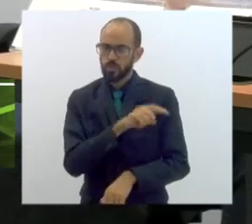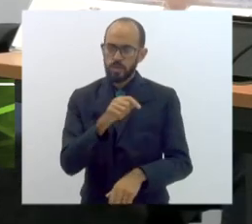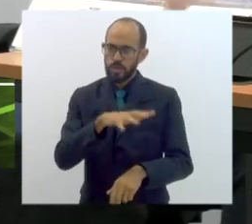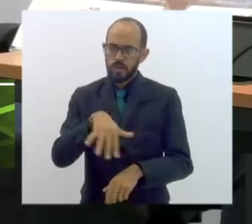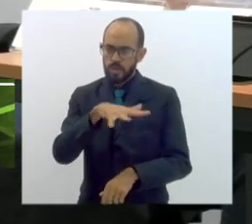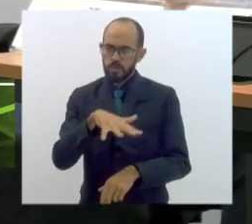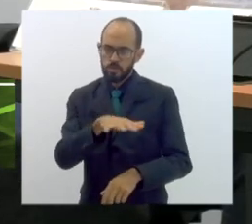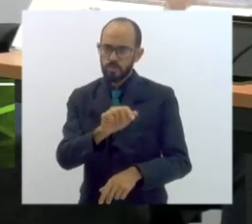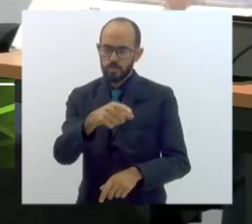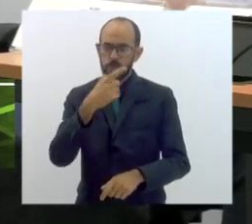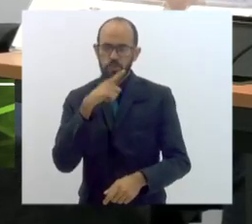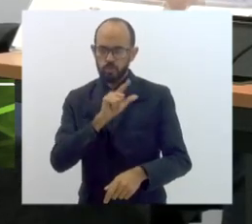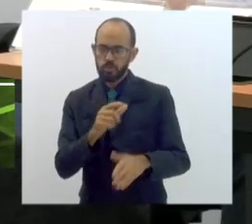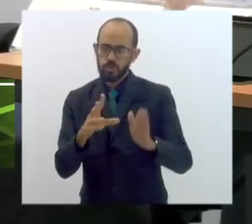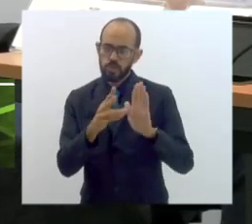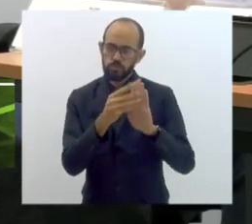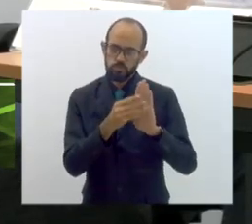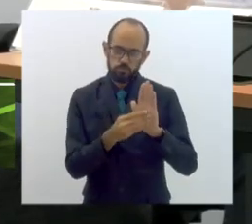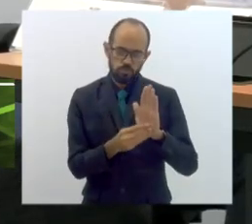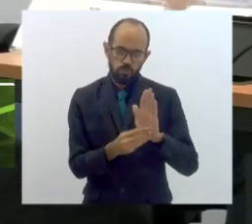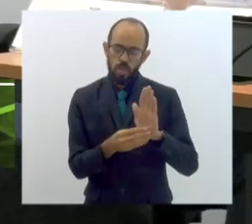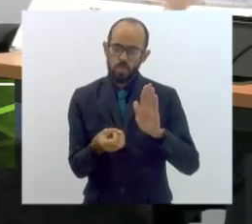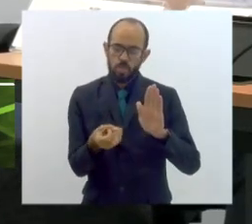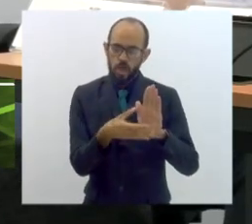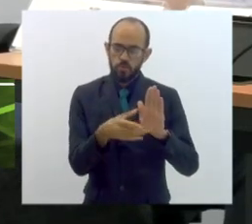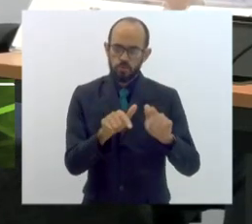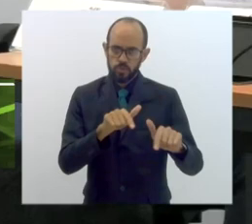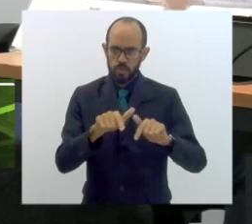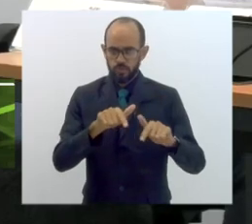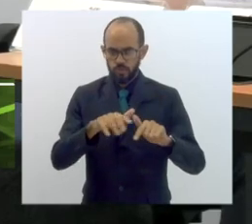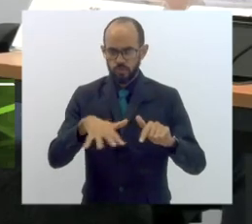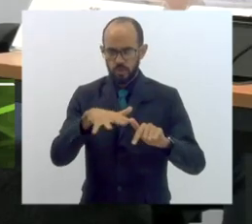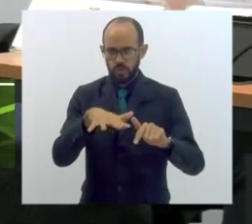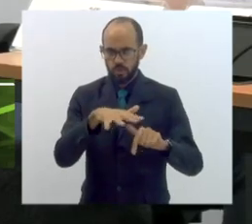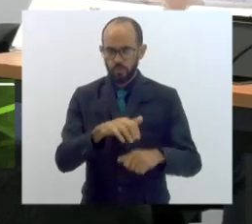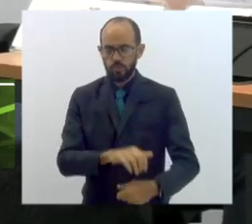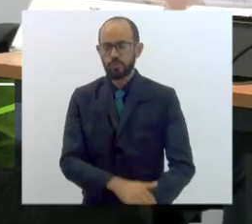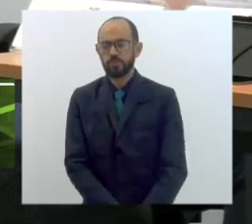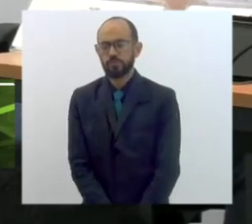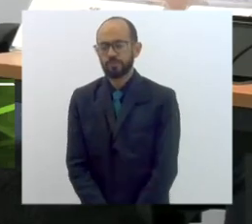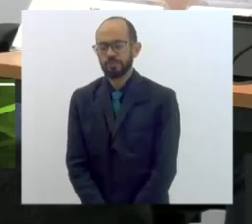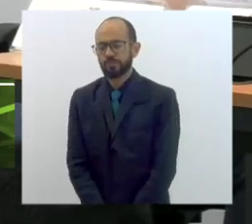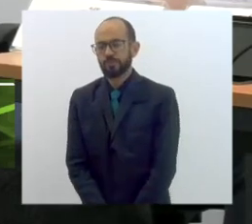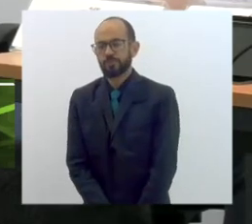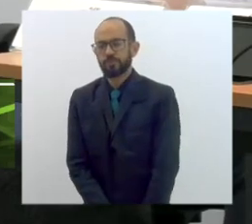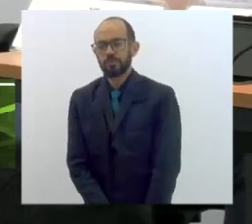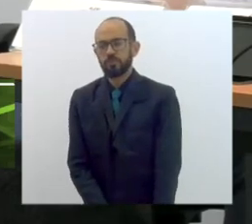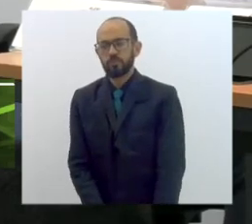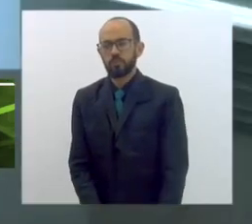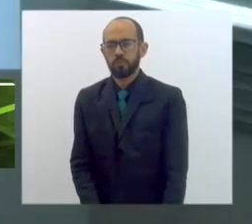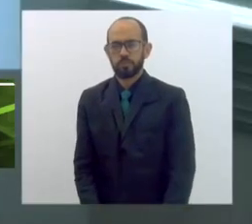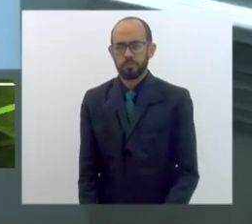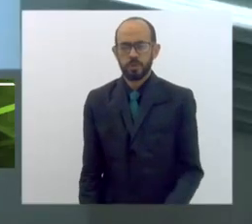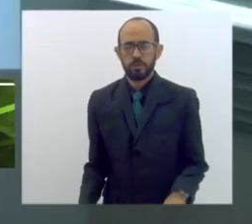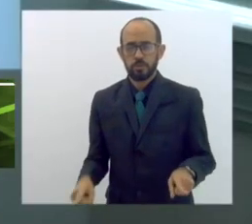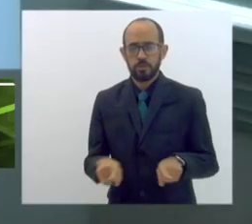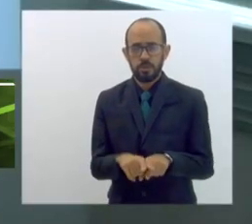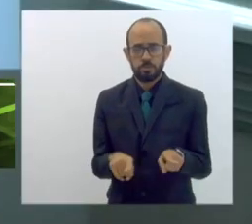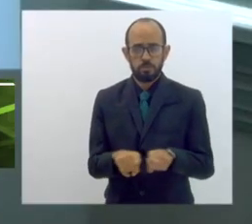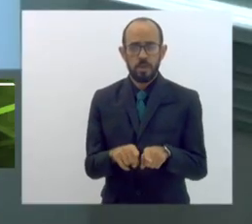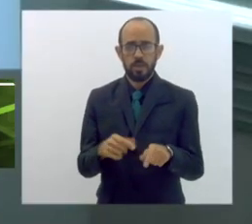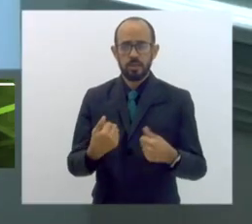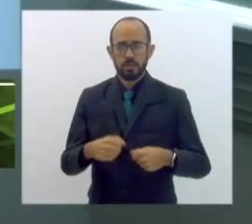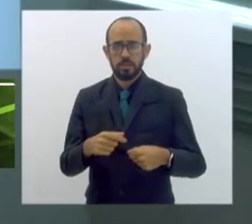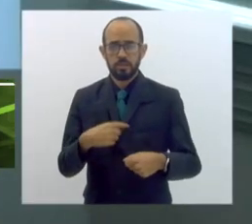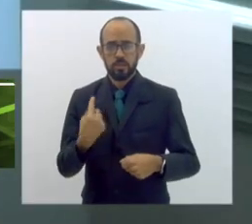assim, o credenciamento de novos serviços na região. Pode passar, por favor? Uma da nossa demanda que a